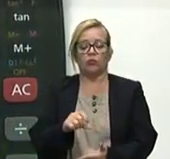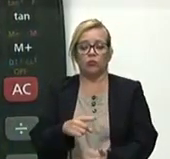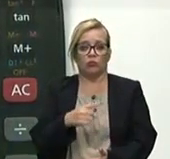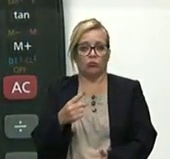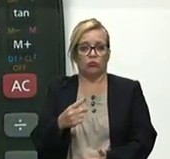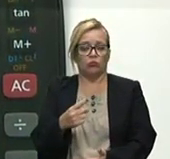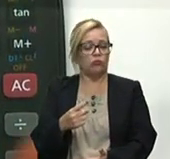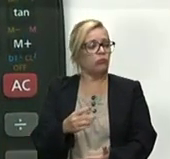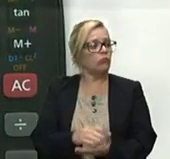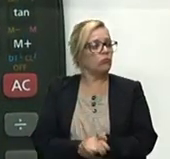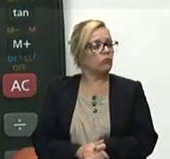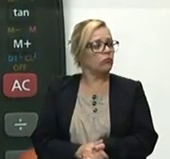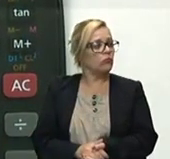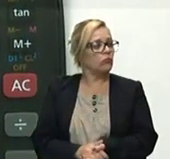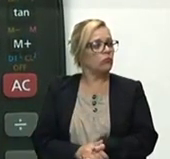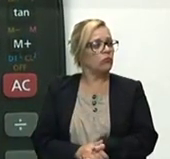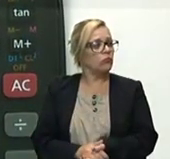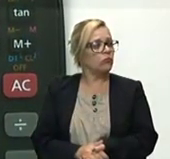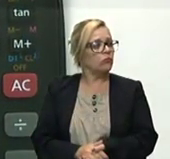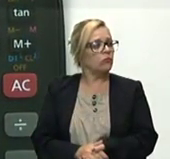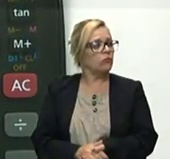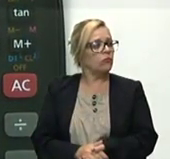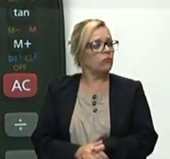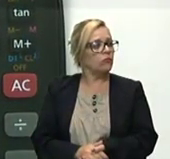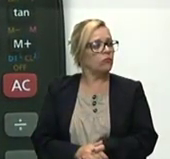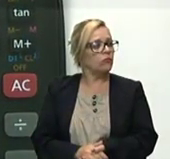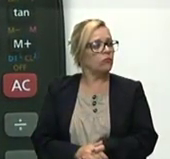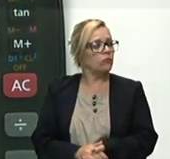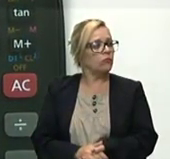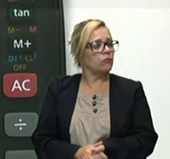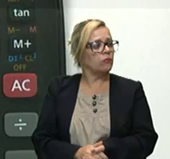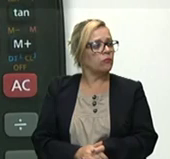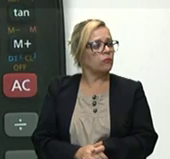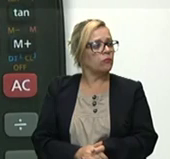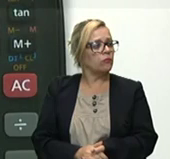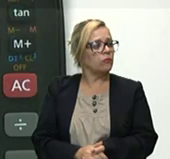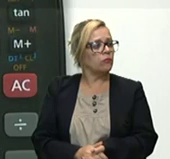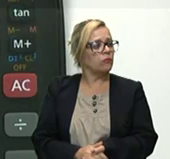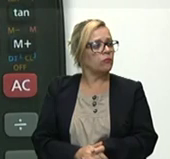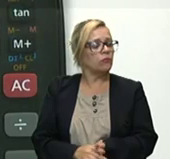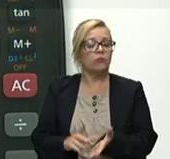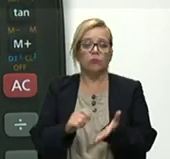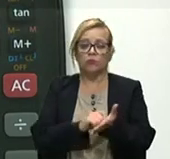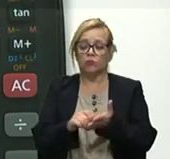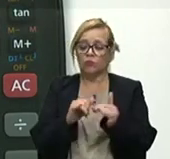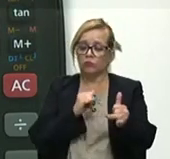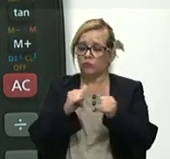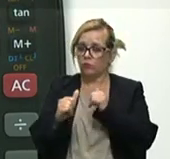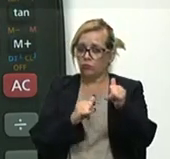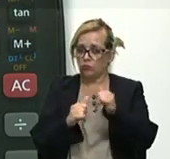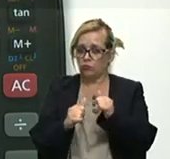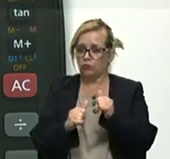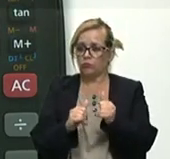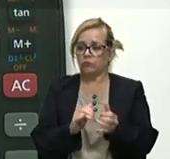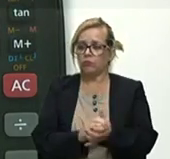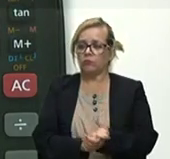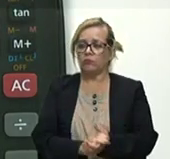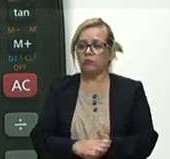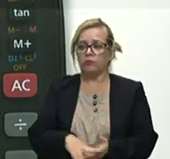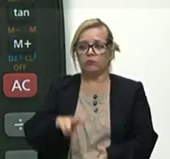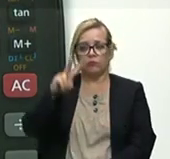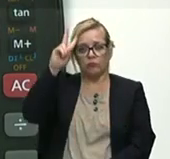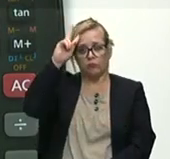reta, então linear. Já está ativado. Aí então, registro os dados na memória. Lembrando